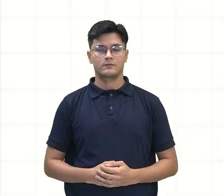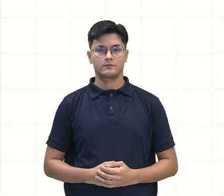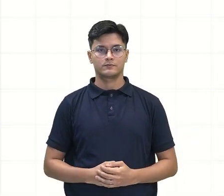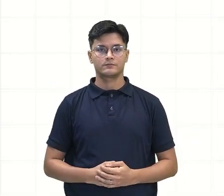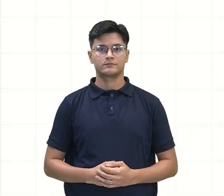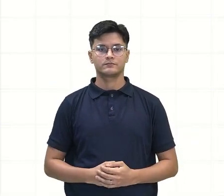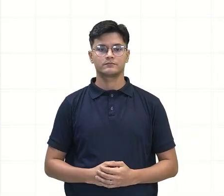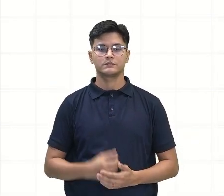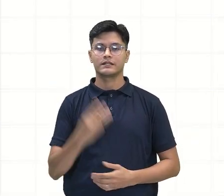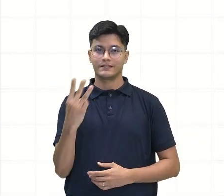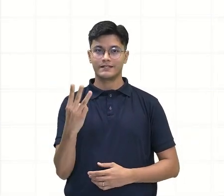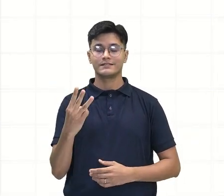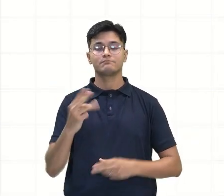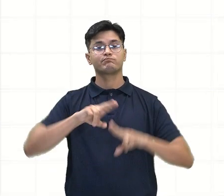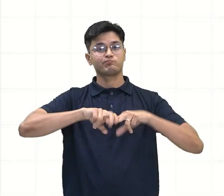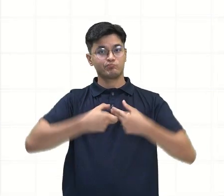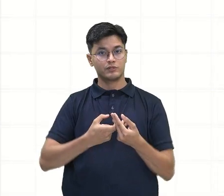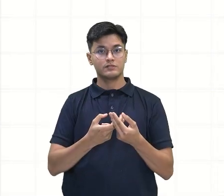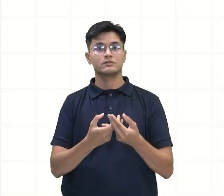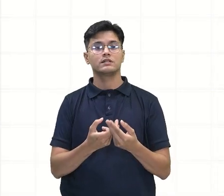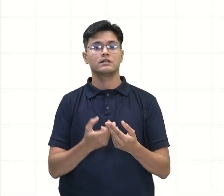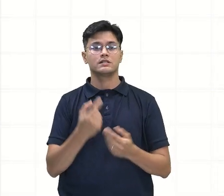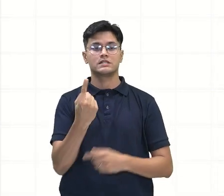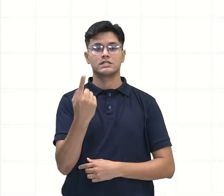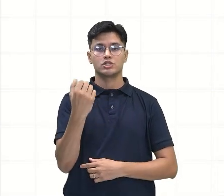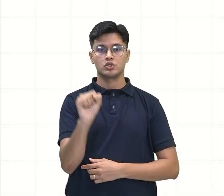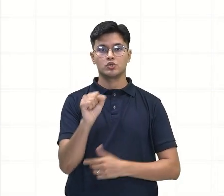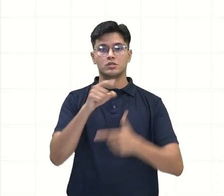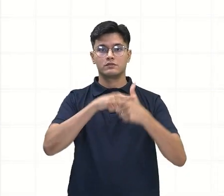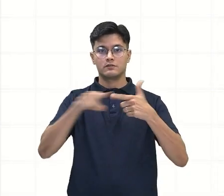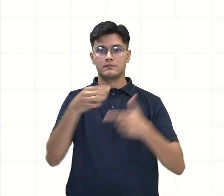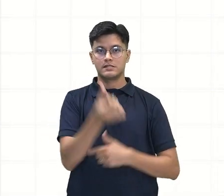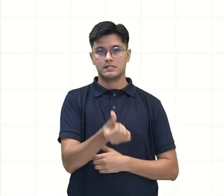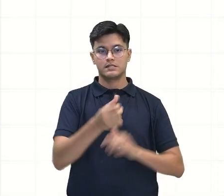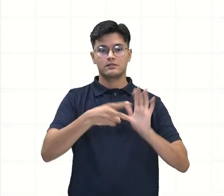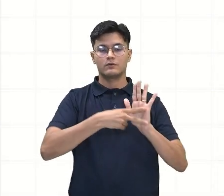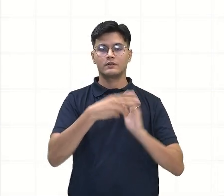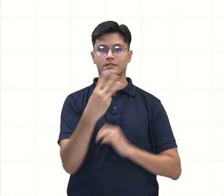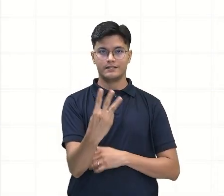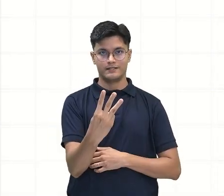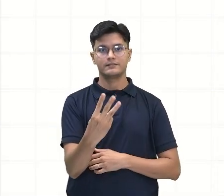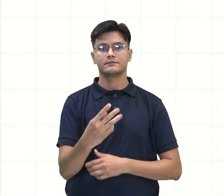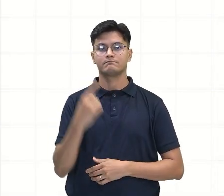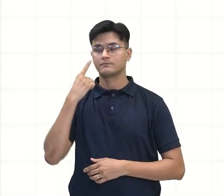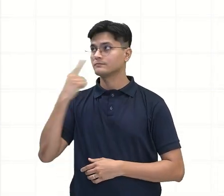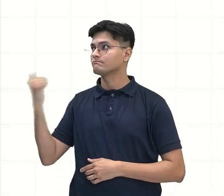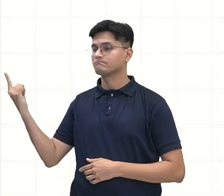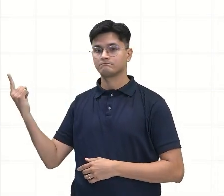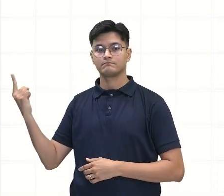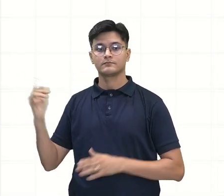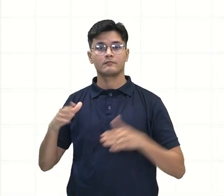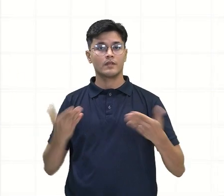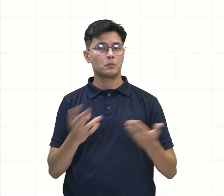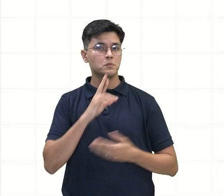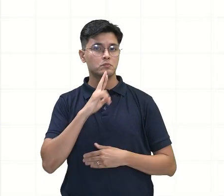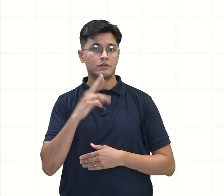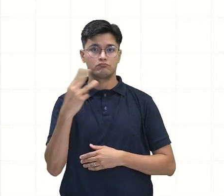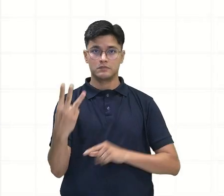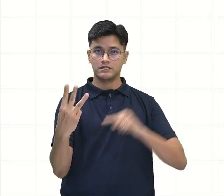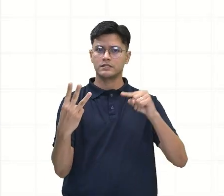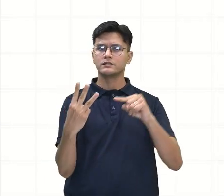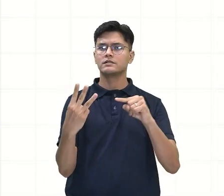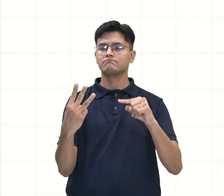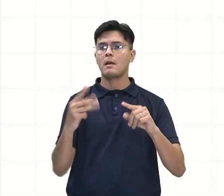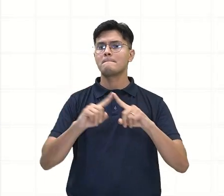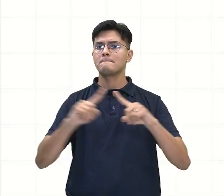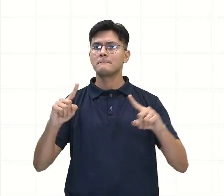3 como resposta. Só que agora eu tenho que observar os sinais. São iguais ou diferentes? São diferentes. Então, aqui eu